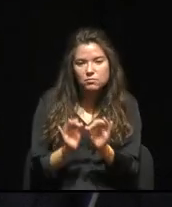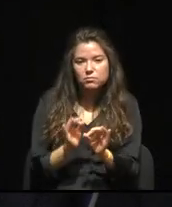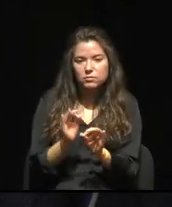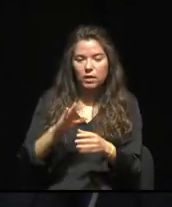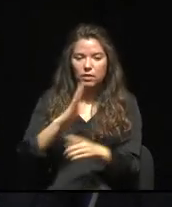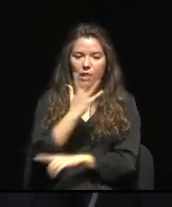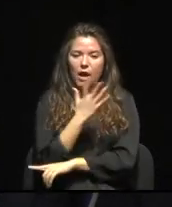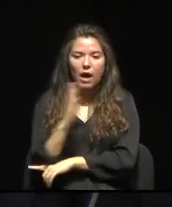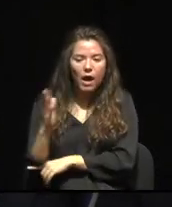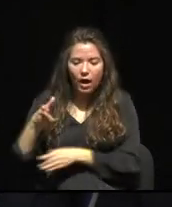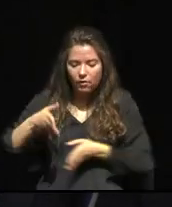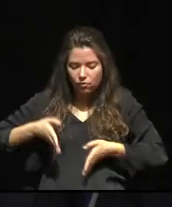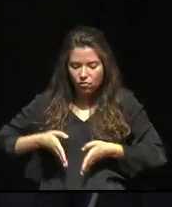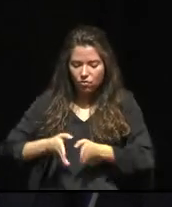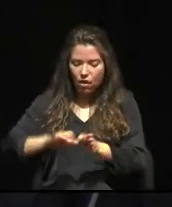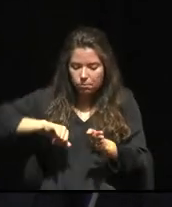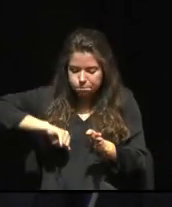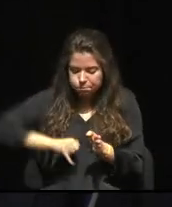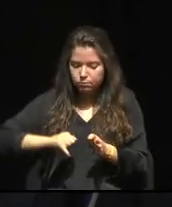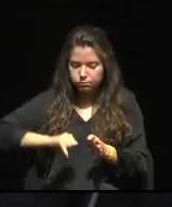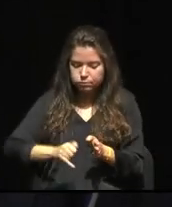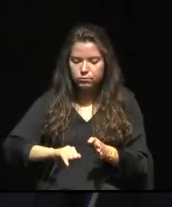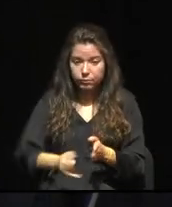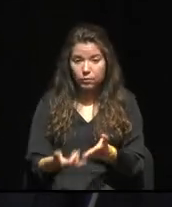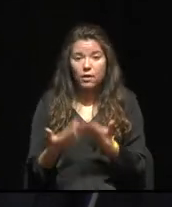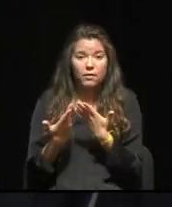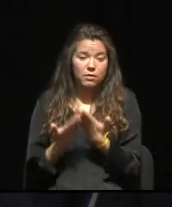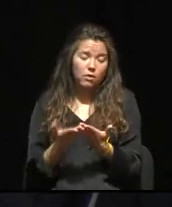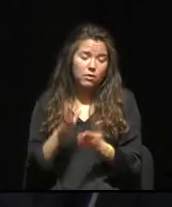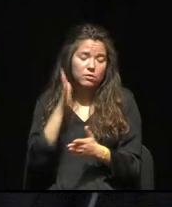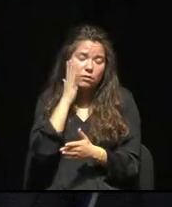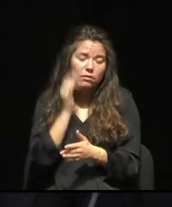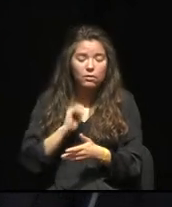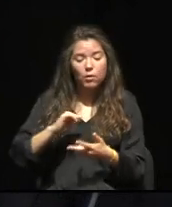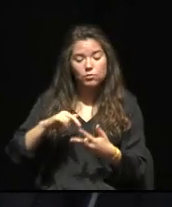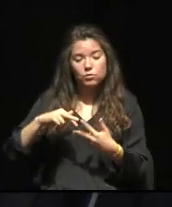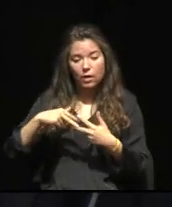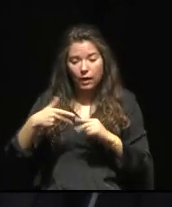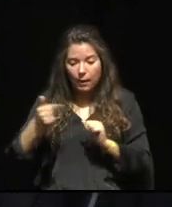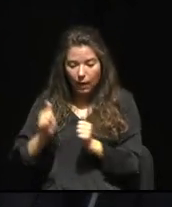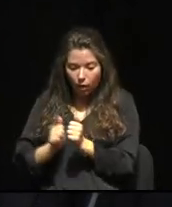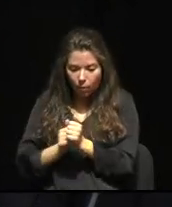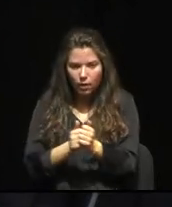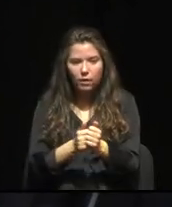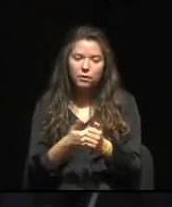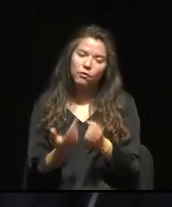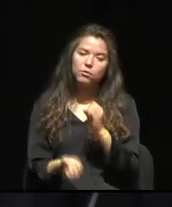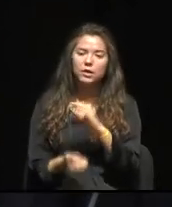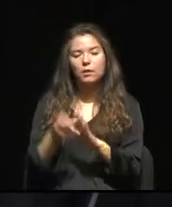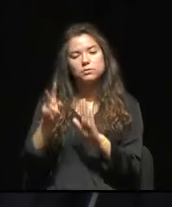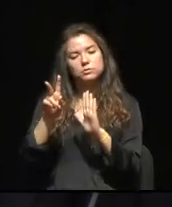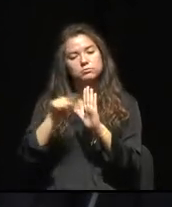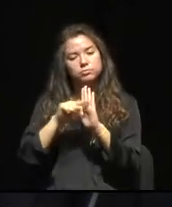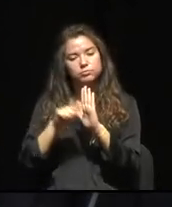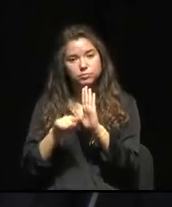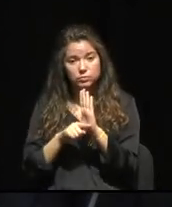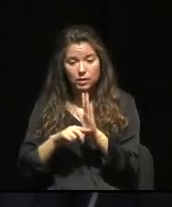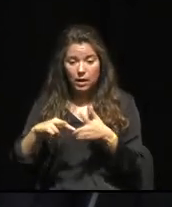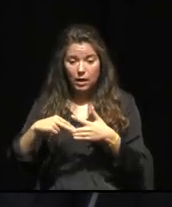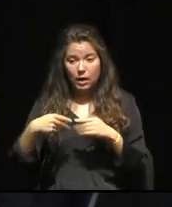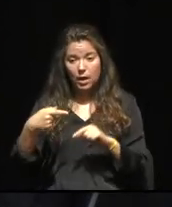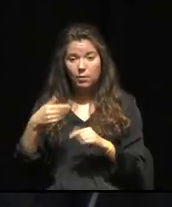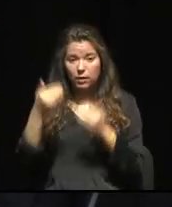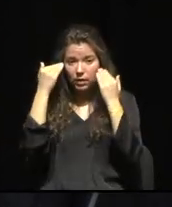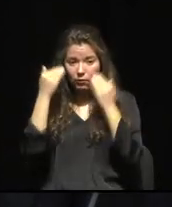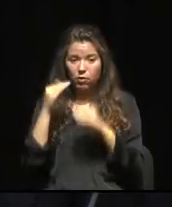circuitos ponis estão esburacados pretendemos acompanhar a ação da câmara e por isso foram formulados as seguintes recomendações a câmara de conhecimento à